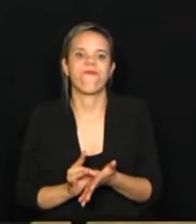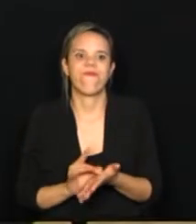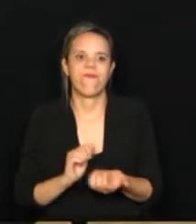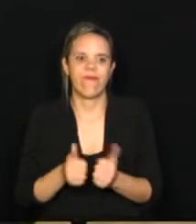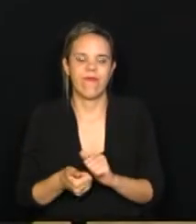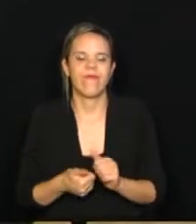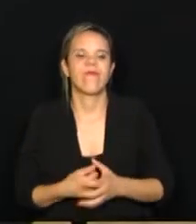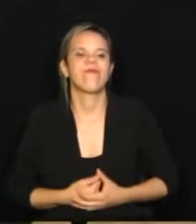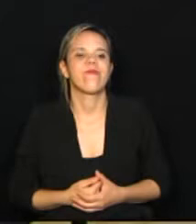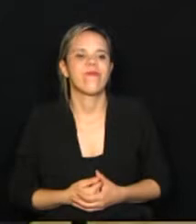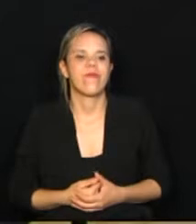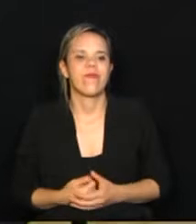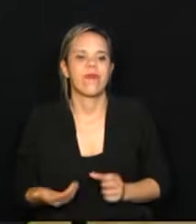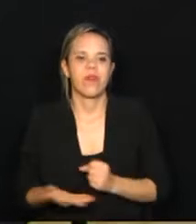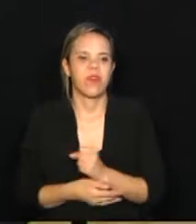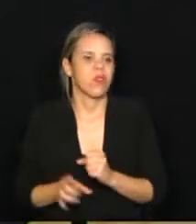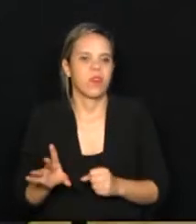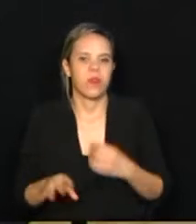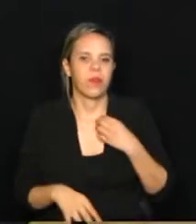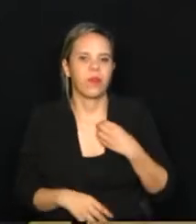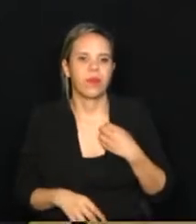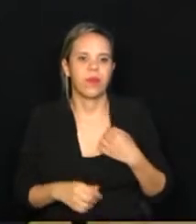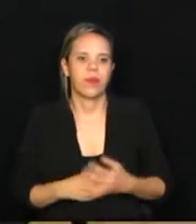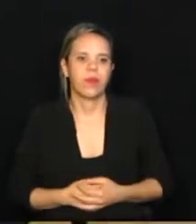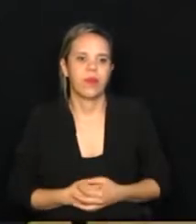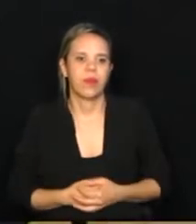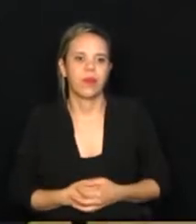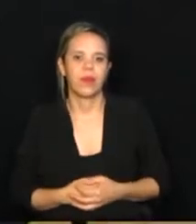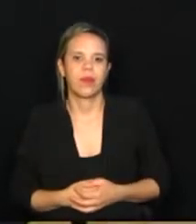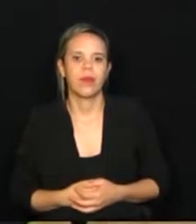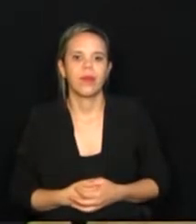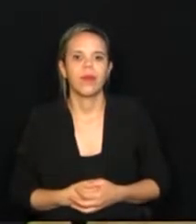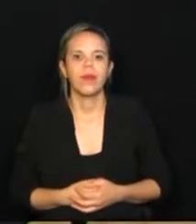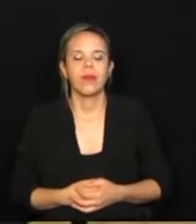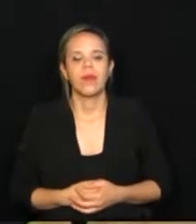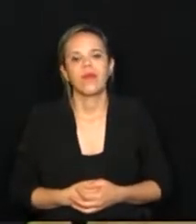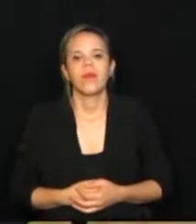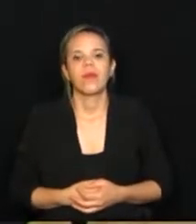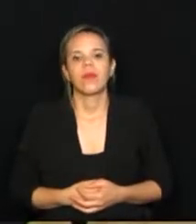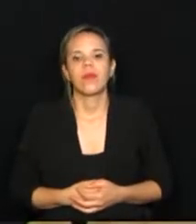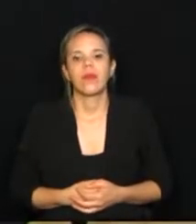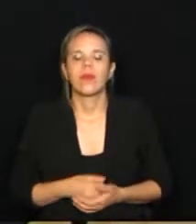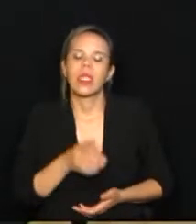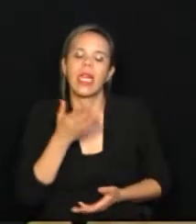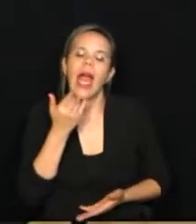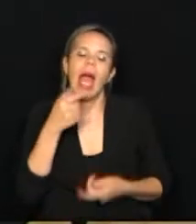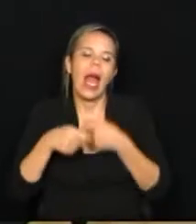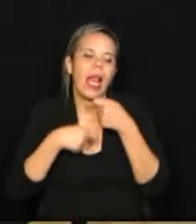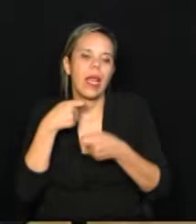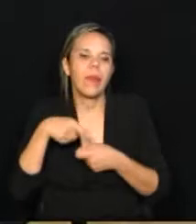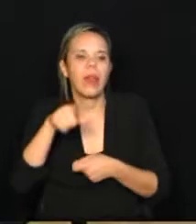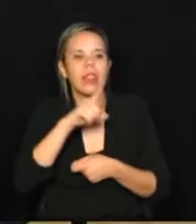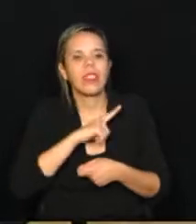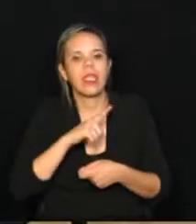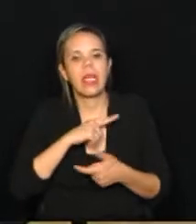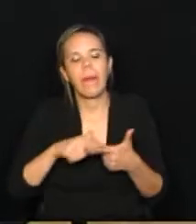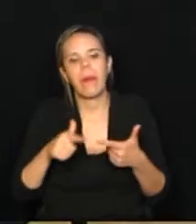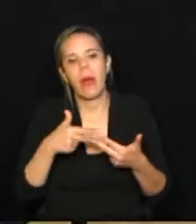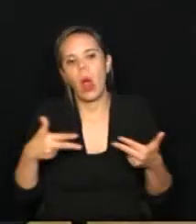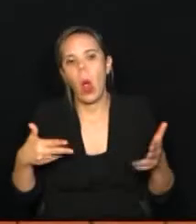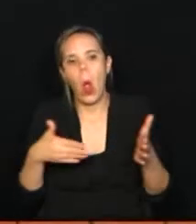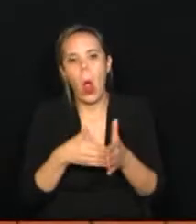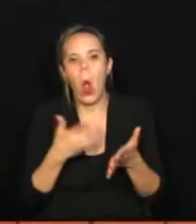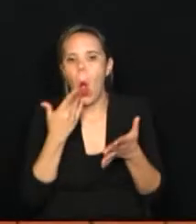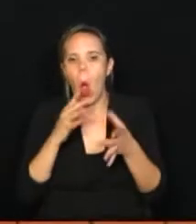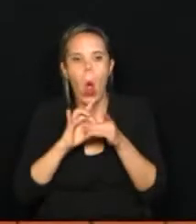Então Mas basicamente é só isso mesmo. Isso. Questão de alimentação, você tem problema, você come